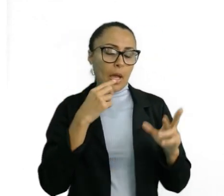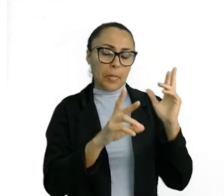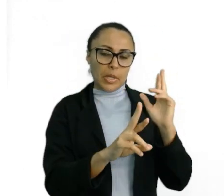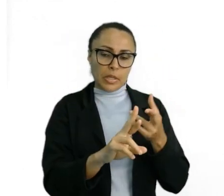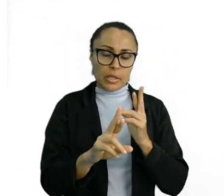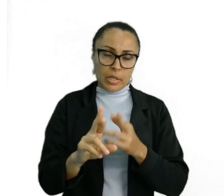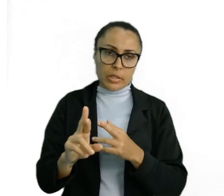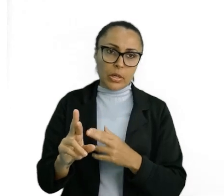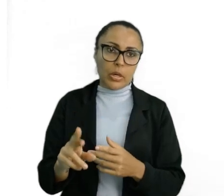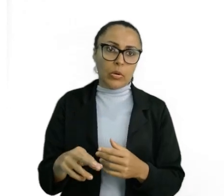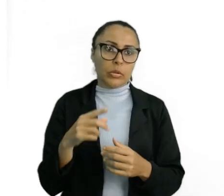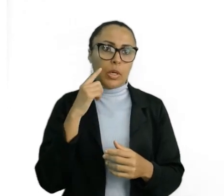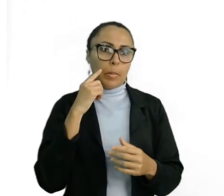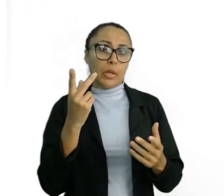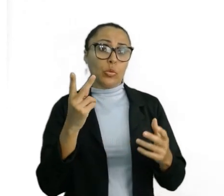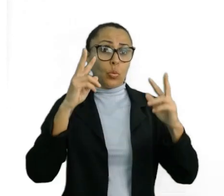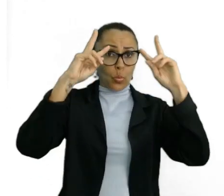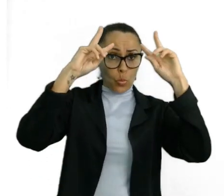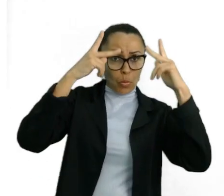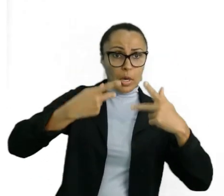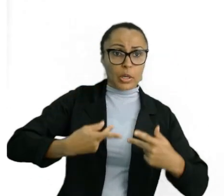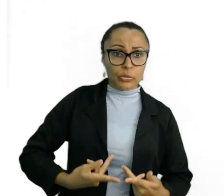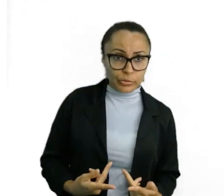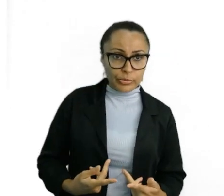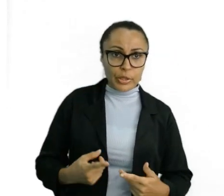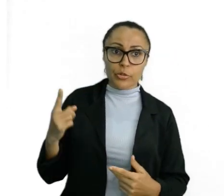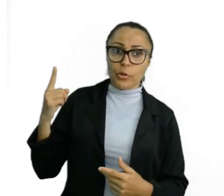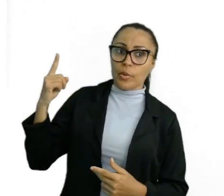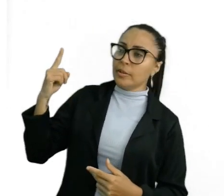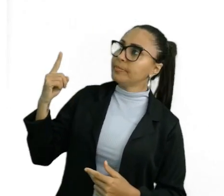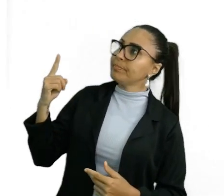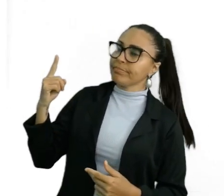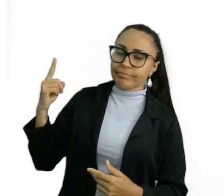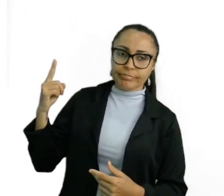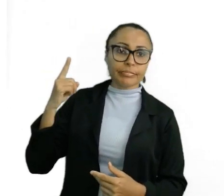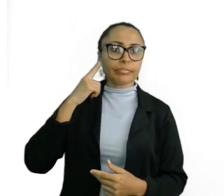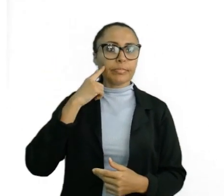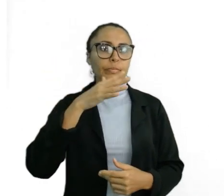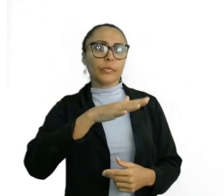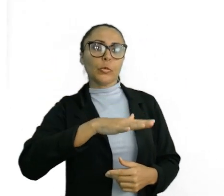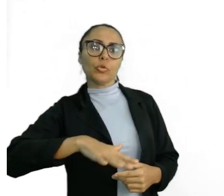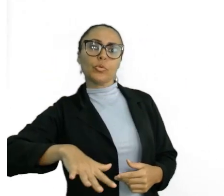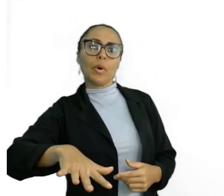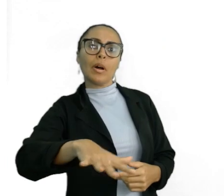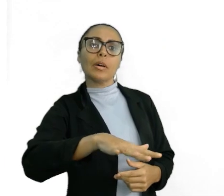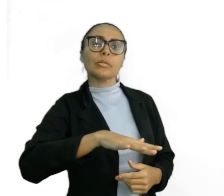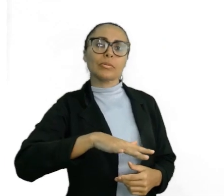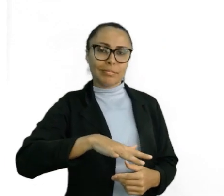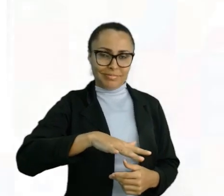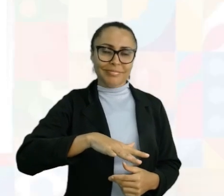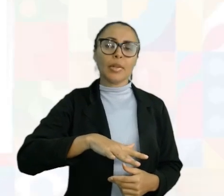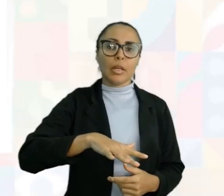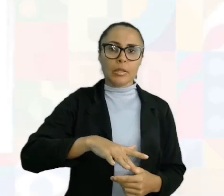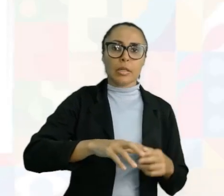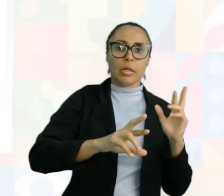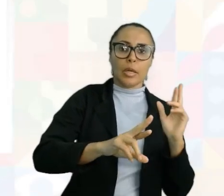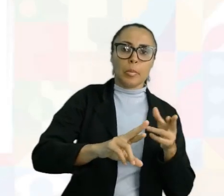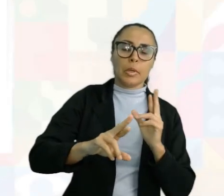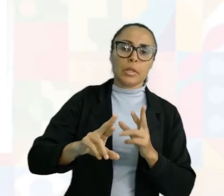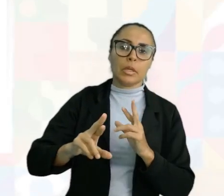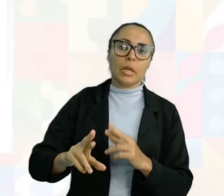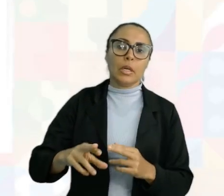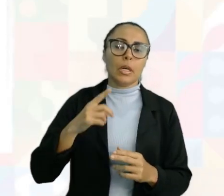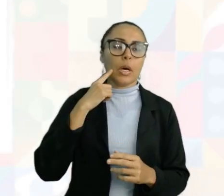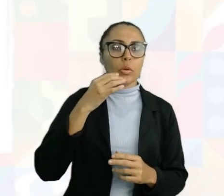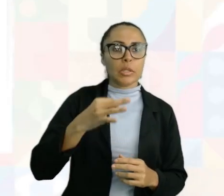representação das figuras humanas, né, que estão ali, quanto do espaço em volta, são representações